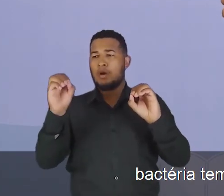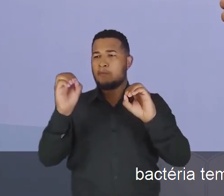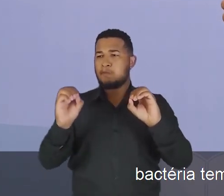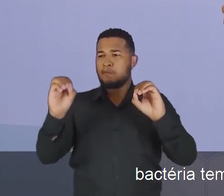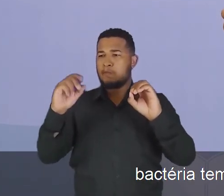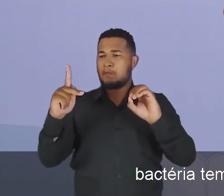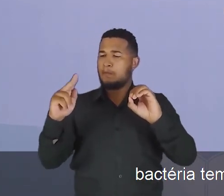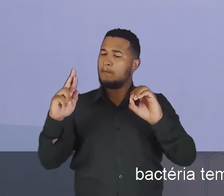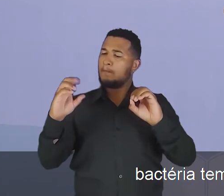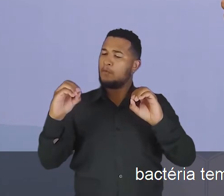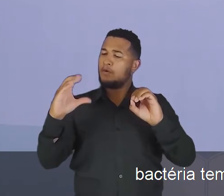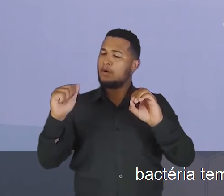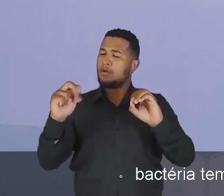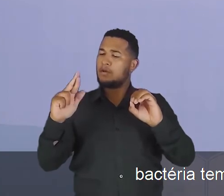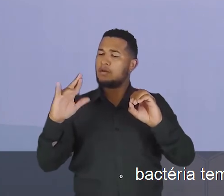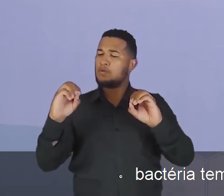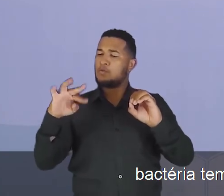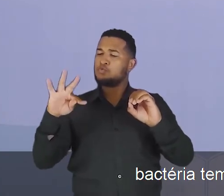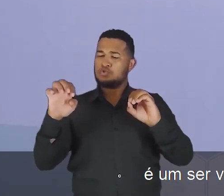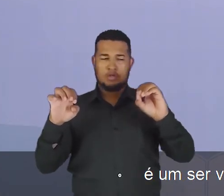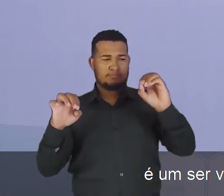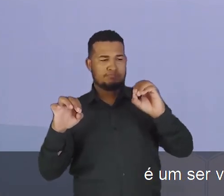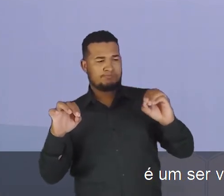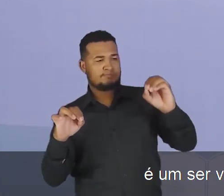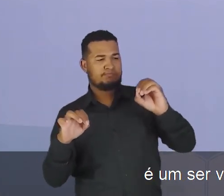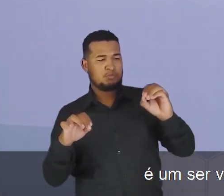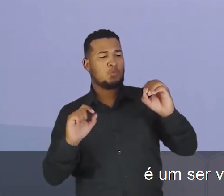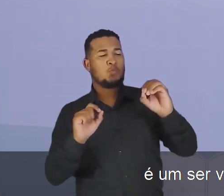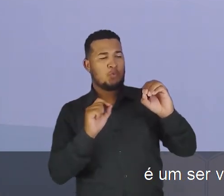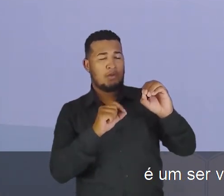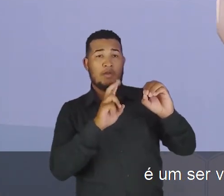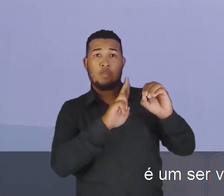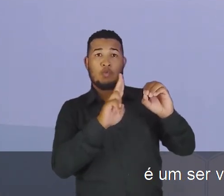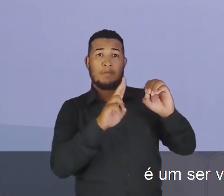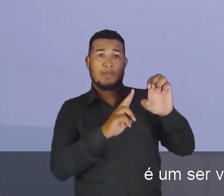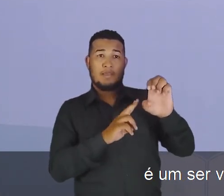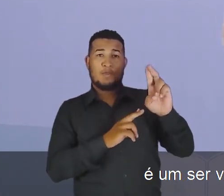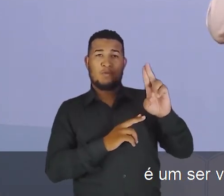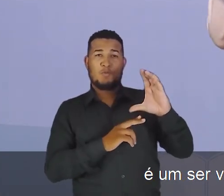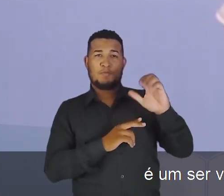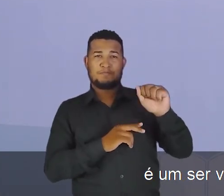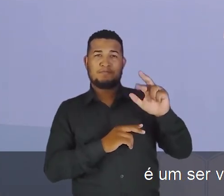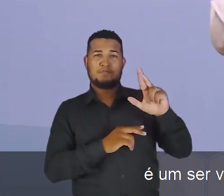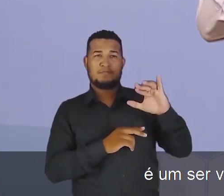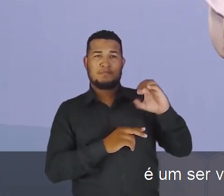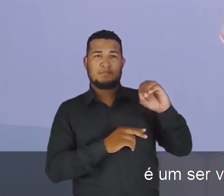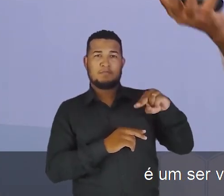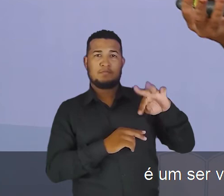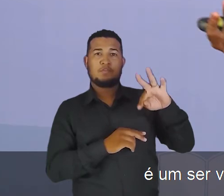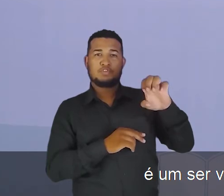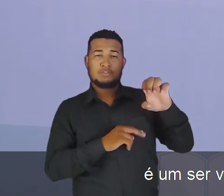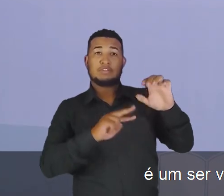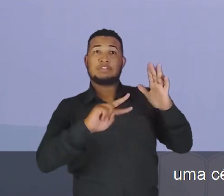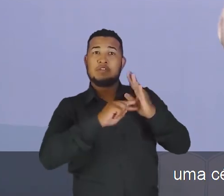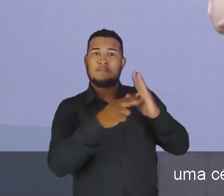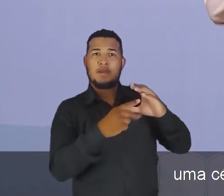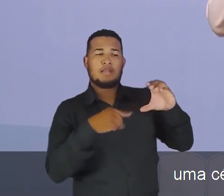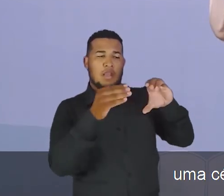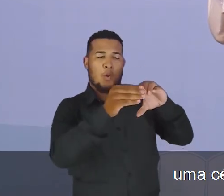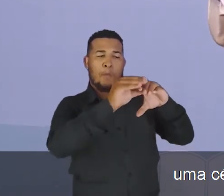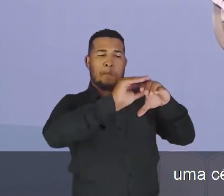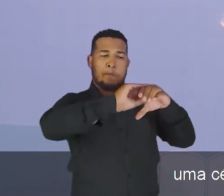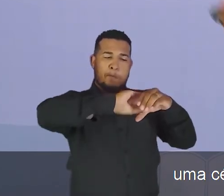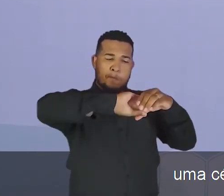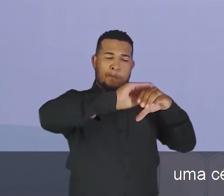do tipo procarionte, muito simples, já um protozoário é um ser vivo unicelular eucarionte, com núcleo, membrana plasmática,